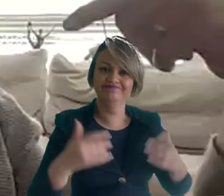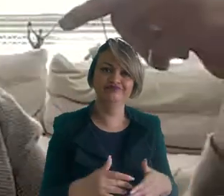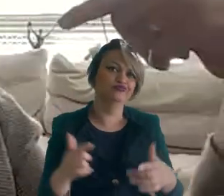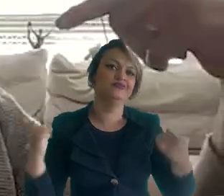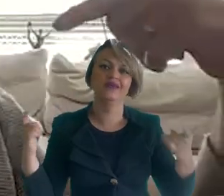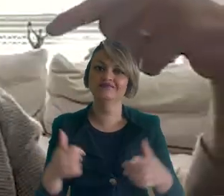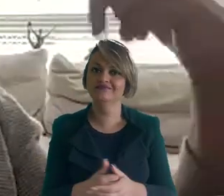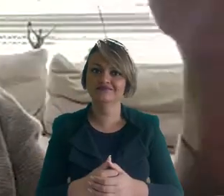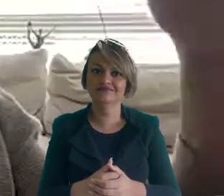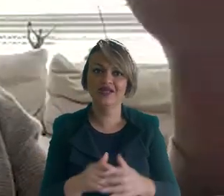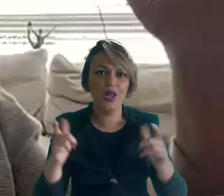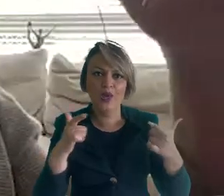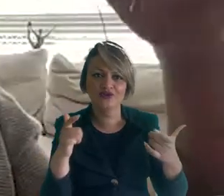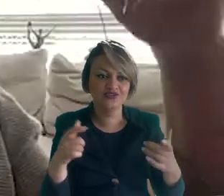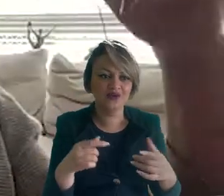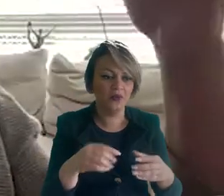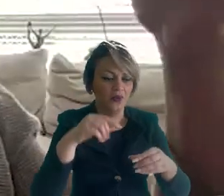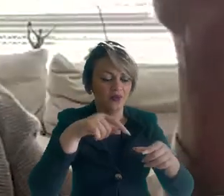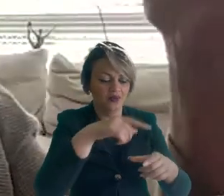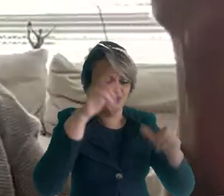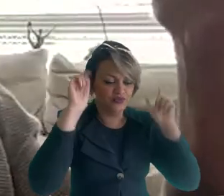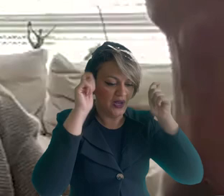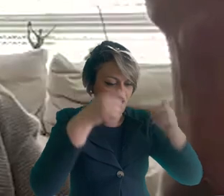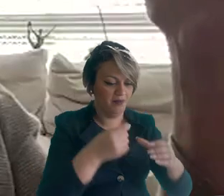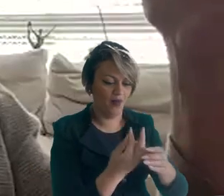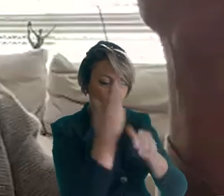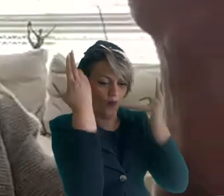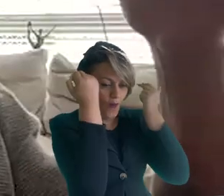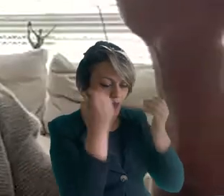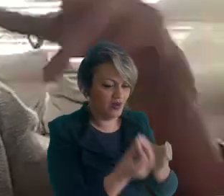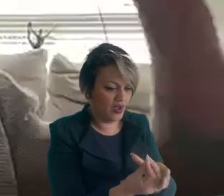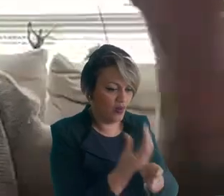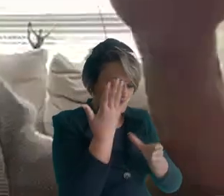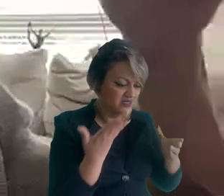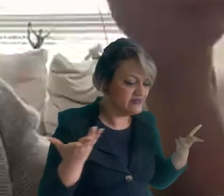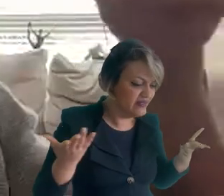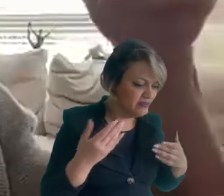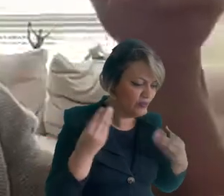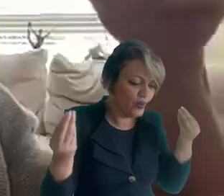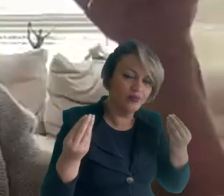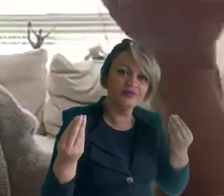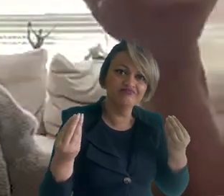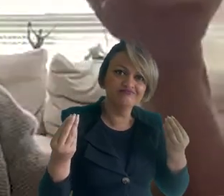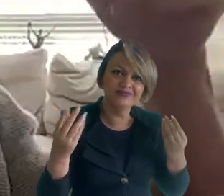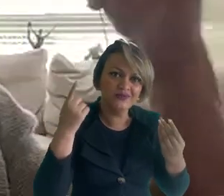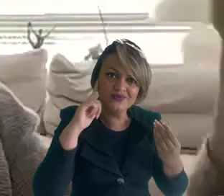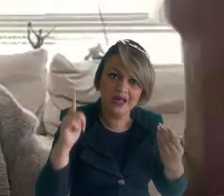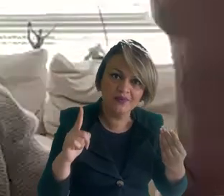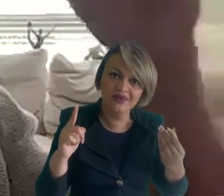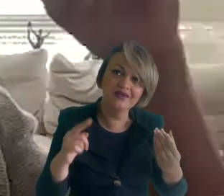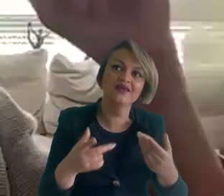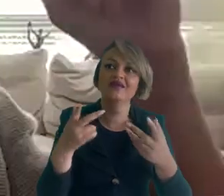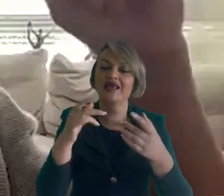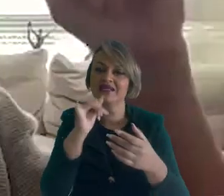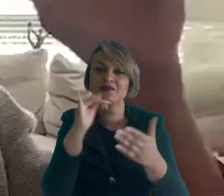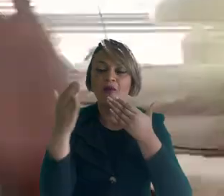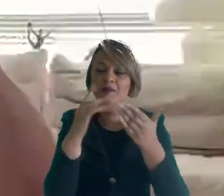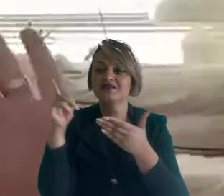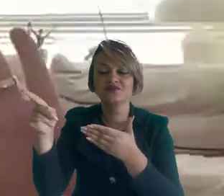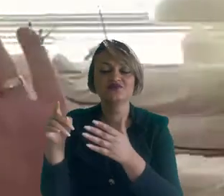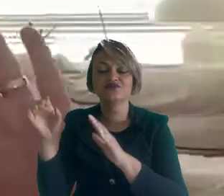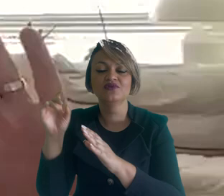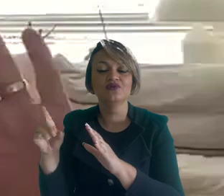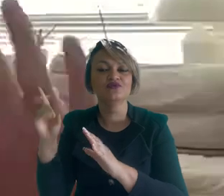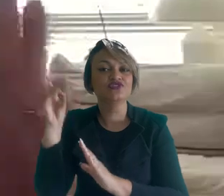do sistema do Código Civil fica surpreendido com o tema que é completamente avesso a lógica do direito